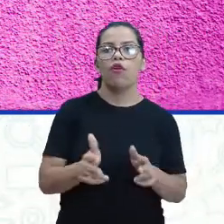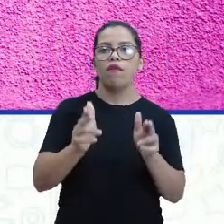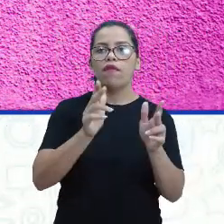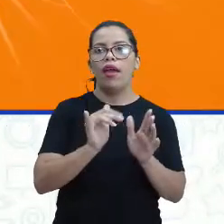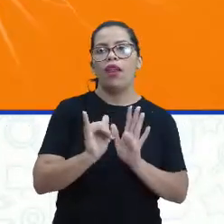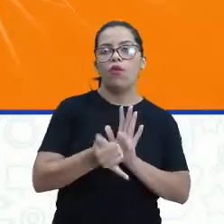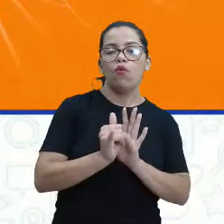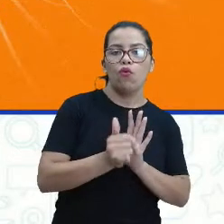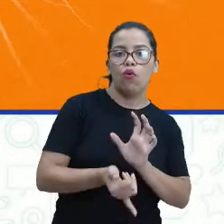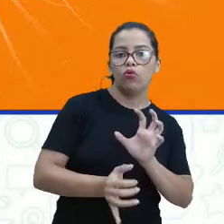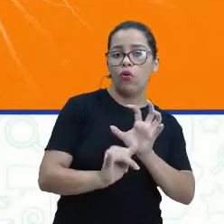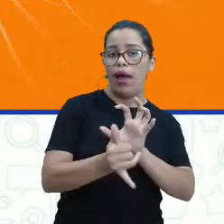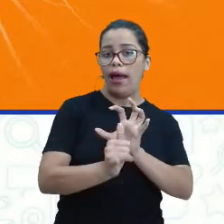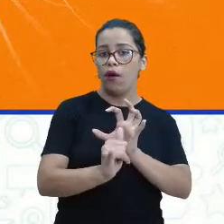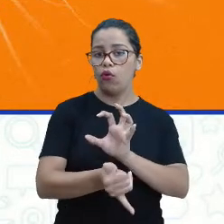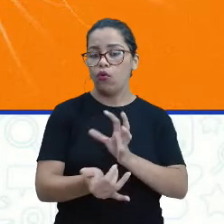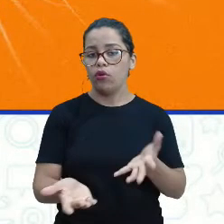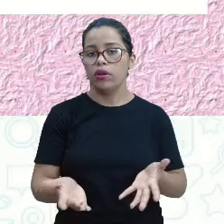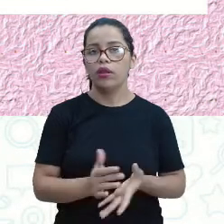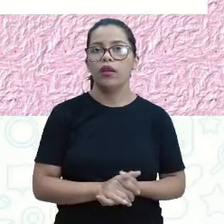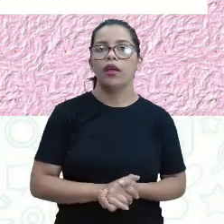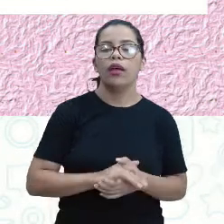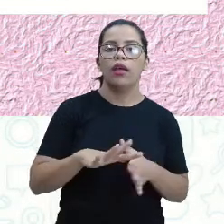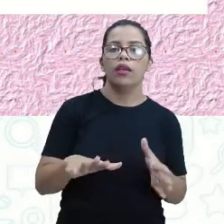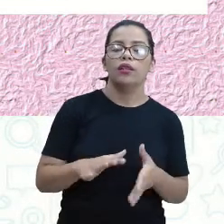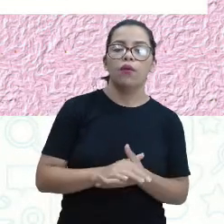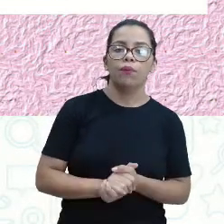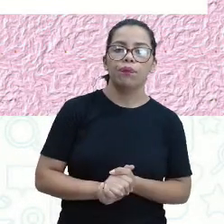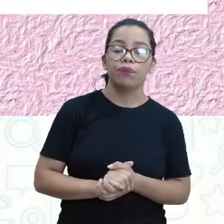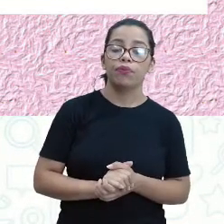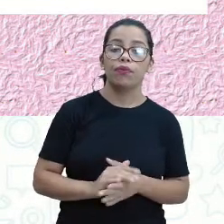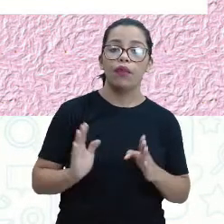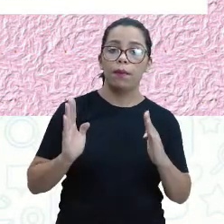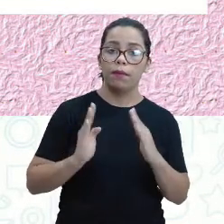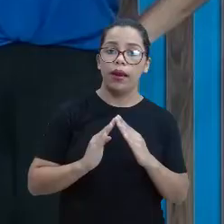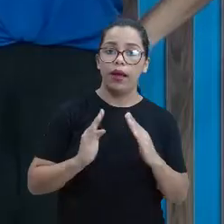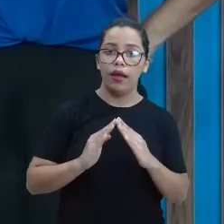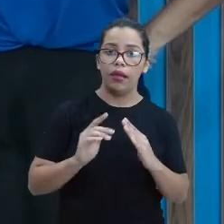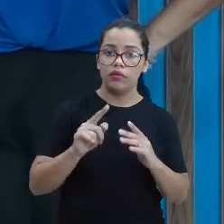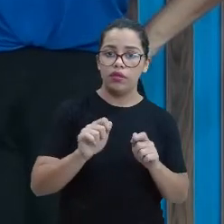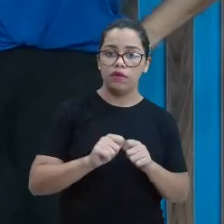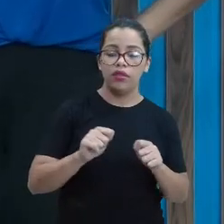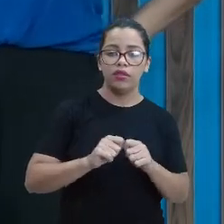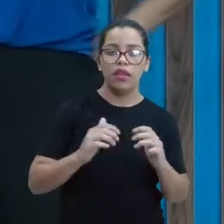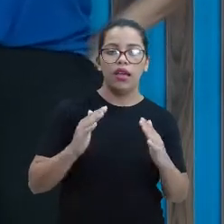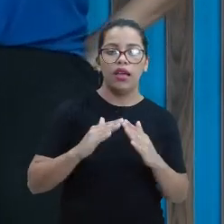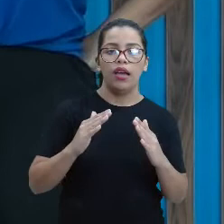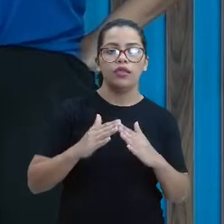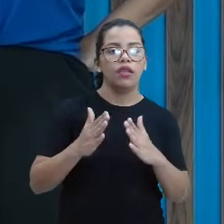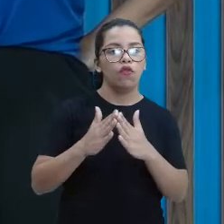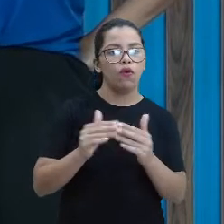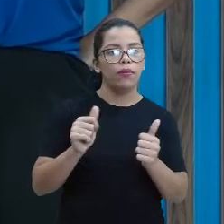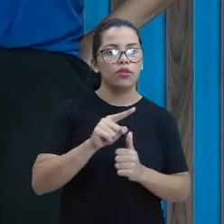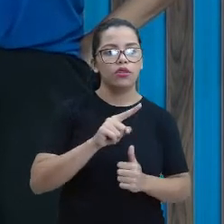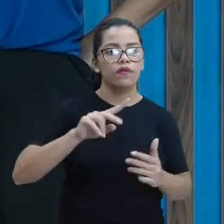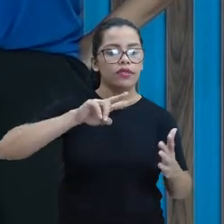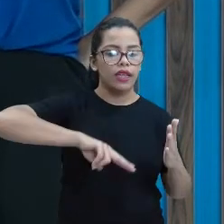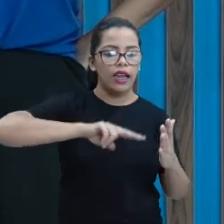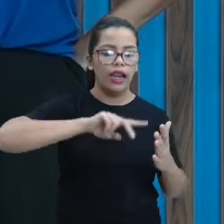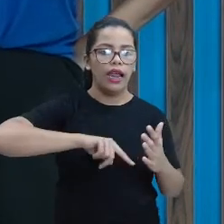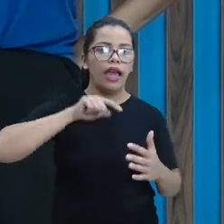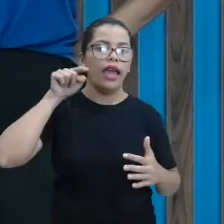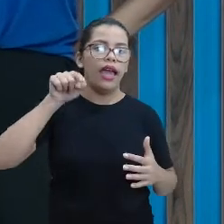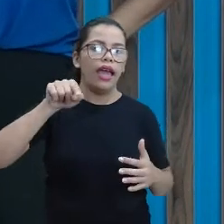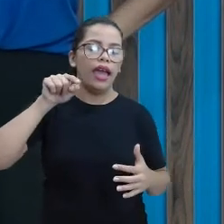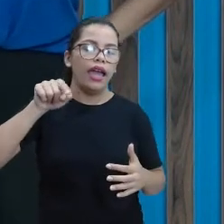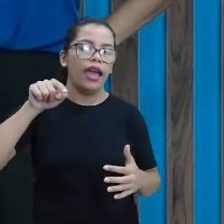não ficcionais. Para casa, eu vou pedir que vocês leiam esse conto de Clarice Lispector, disponível na Árvore